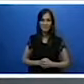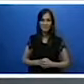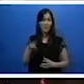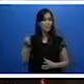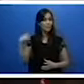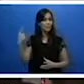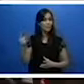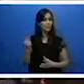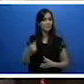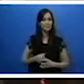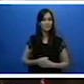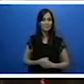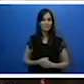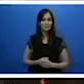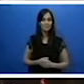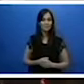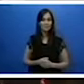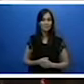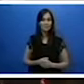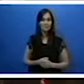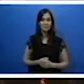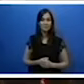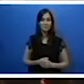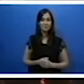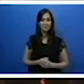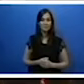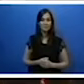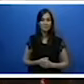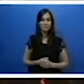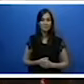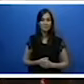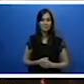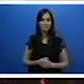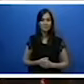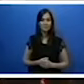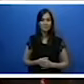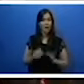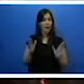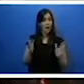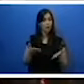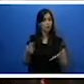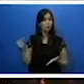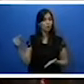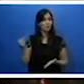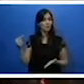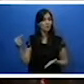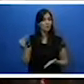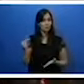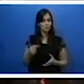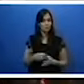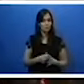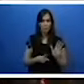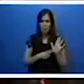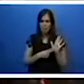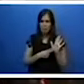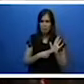para a próxima? Só que agora nós temos subtração.